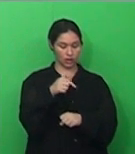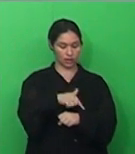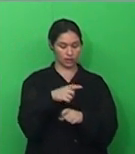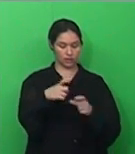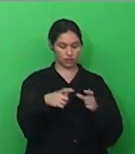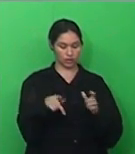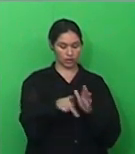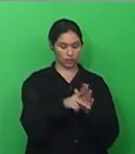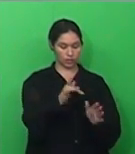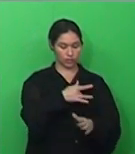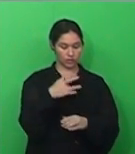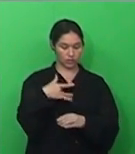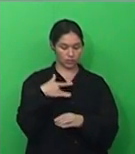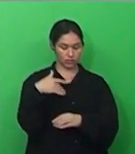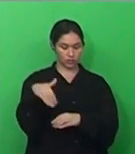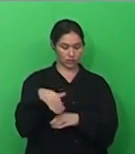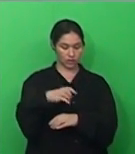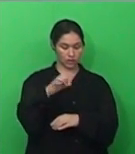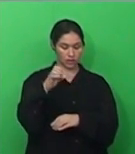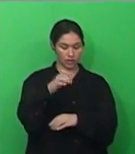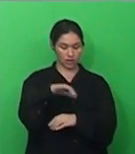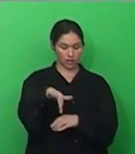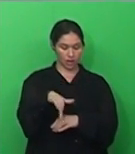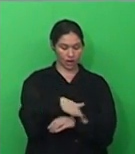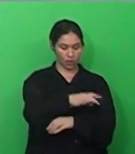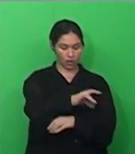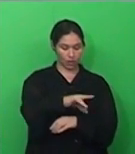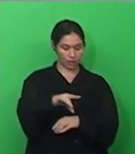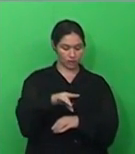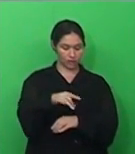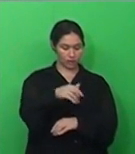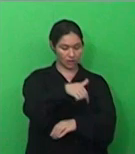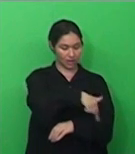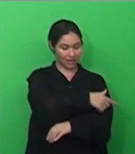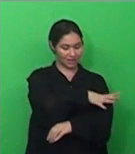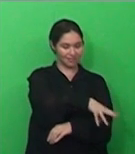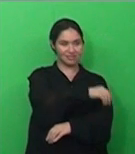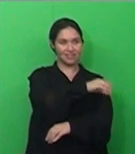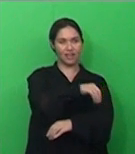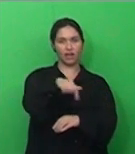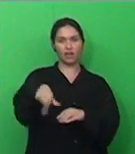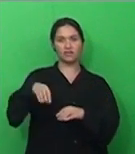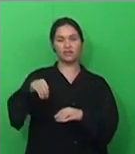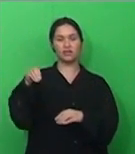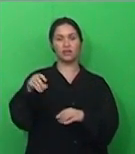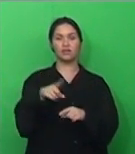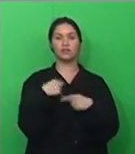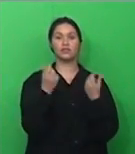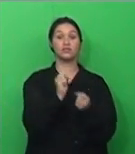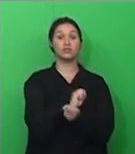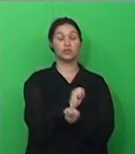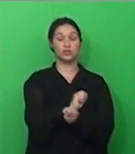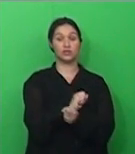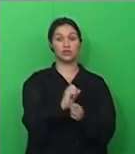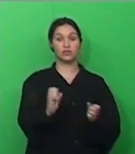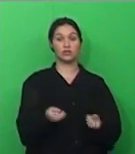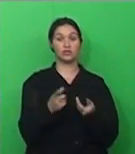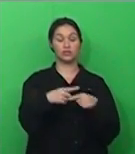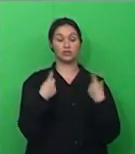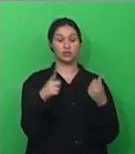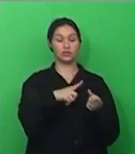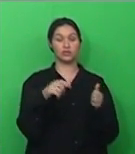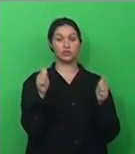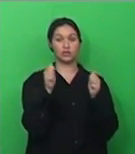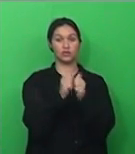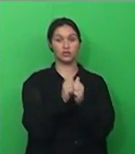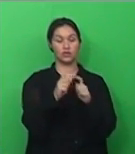saúde, né? Então, a gente está aguardando atentamente. Somos parceiro, queremos estar junto.